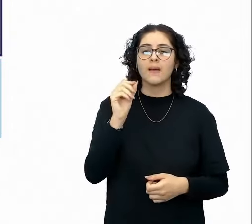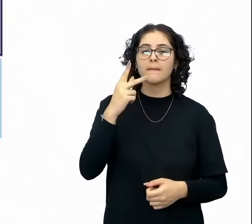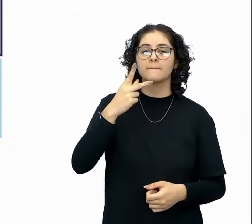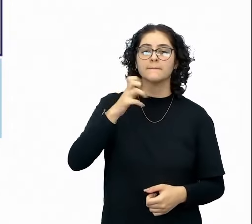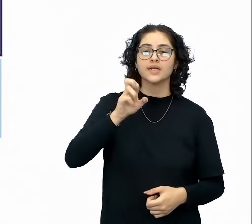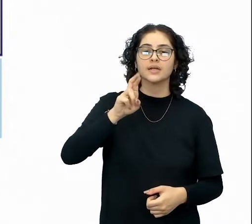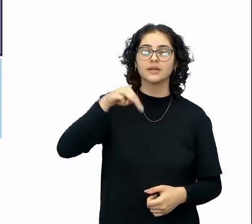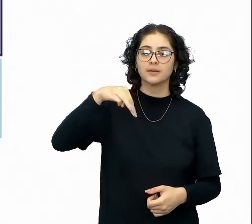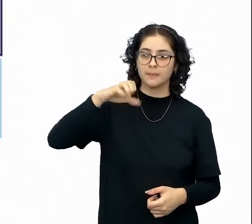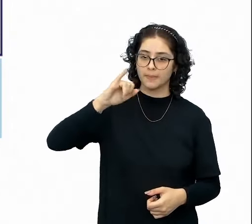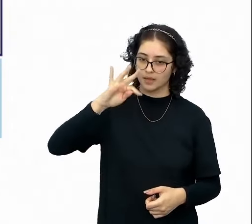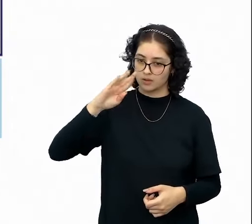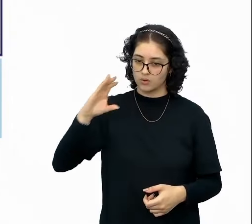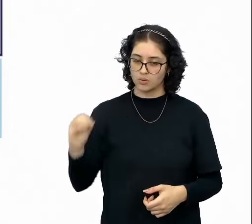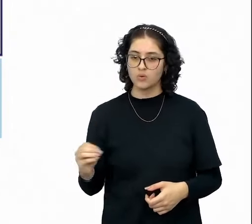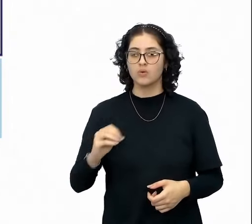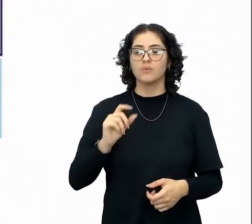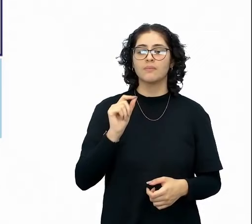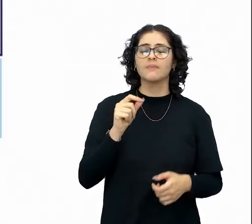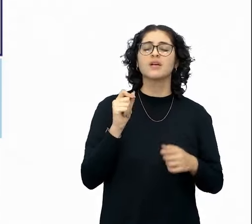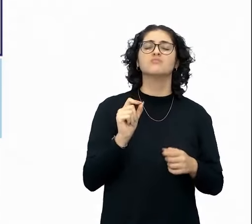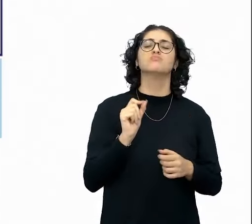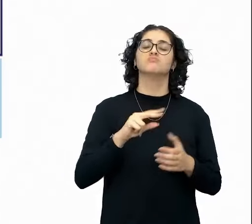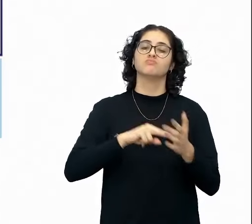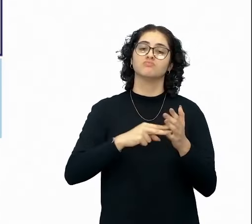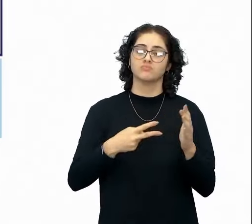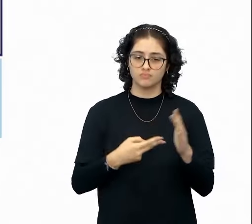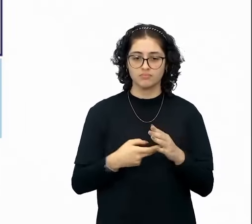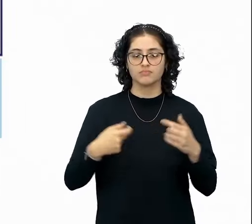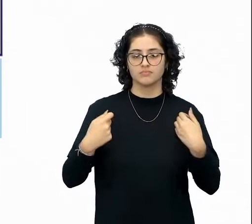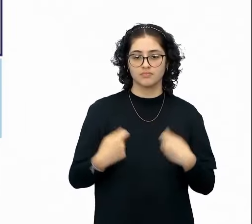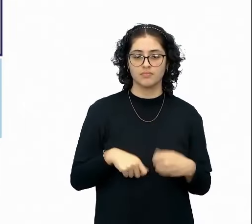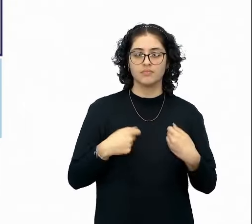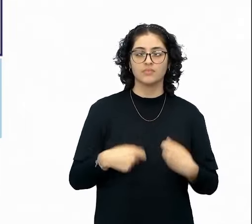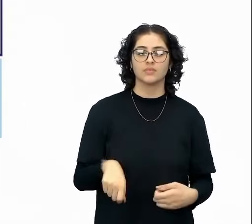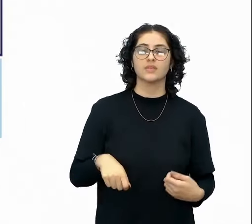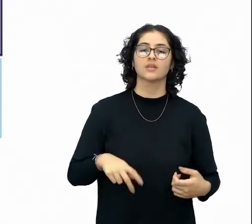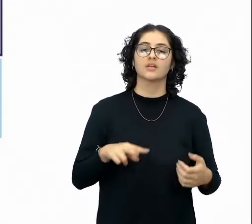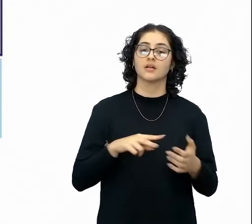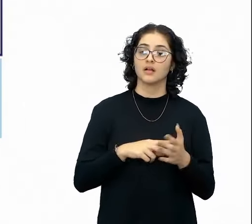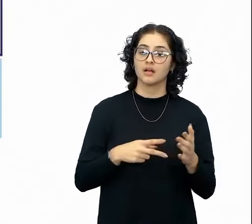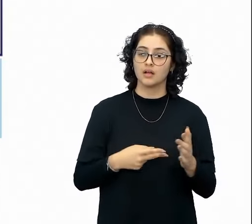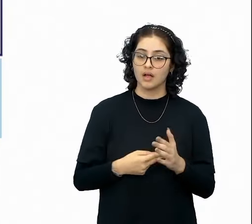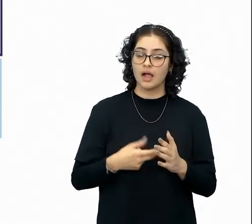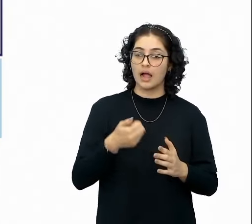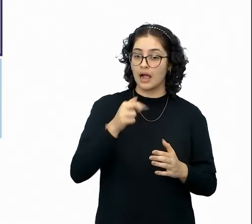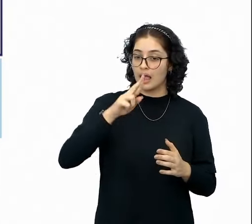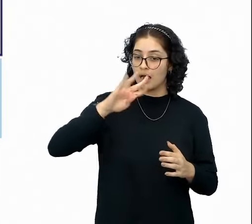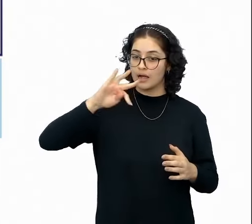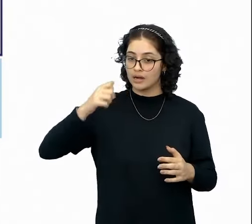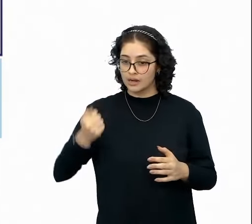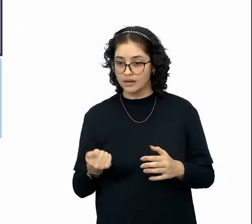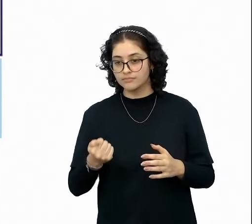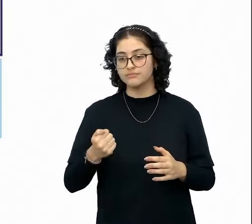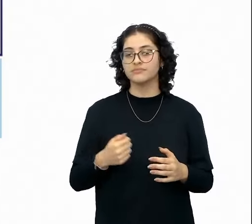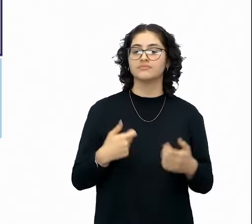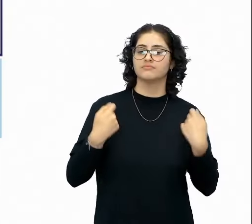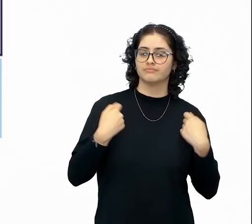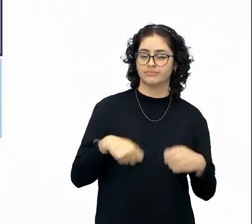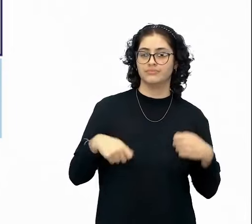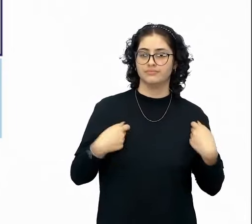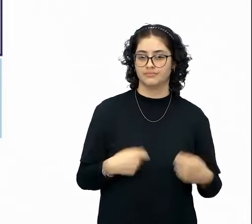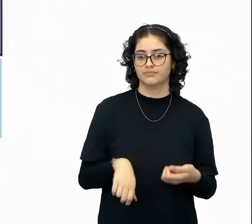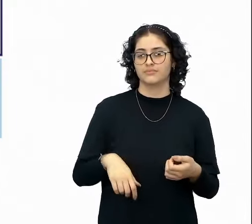né? Ele tem que saber o que é perímetro, ele tem que saber o que é a área, ele tem que entender todas